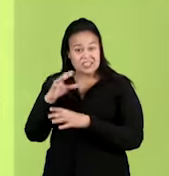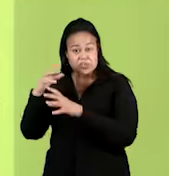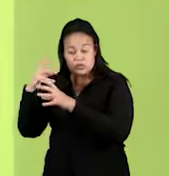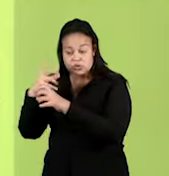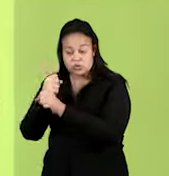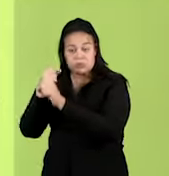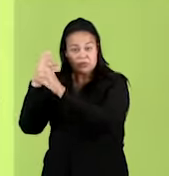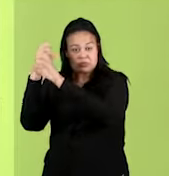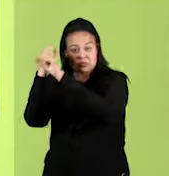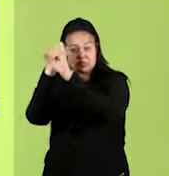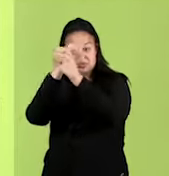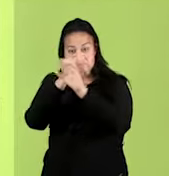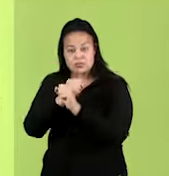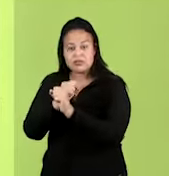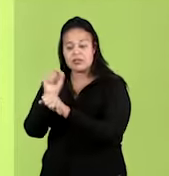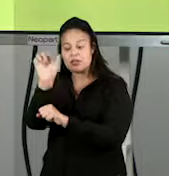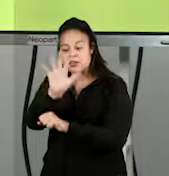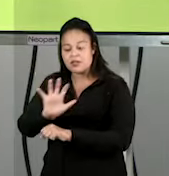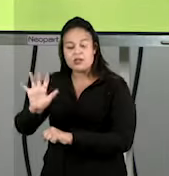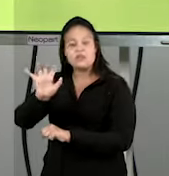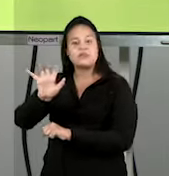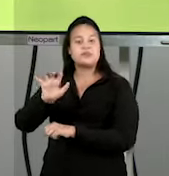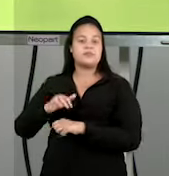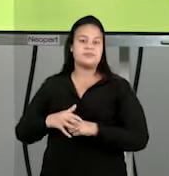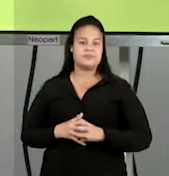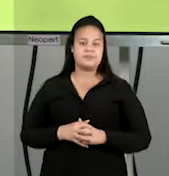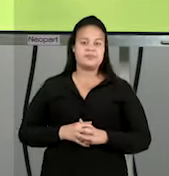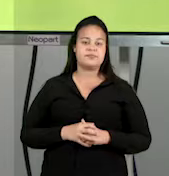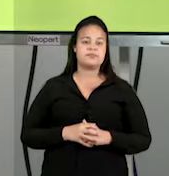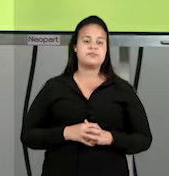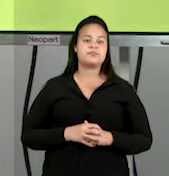ângulos internos, deixa eu pegar a canetinha aqui.